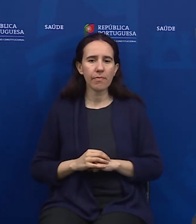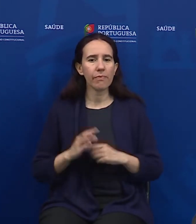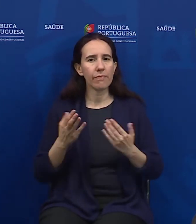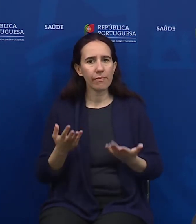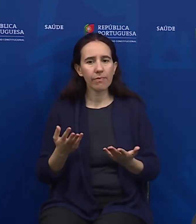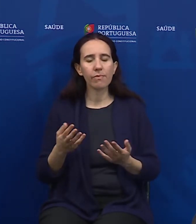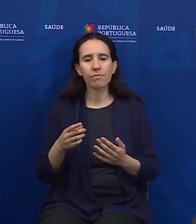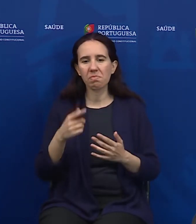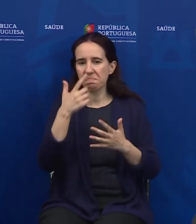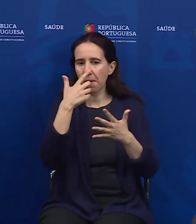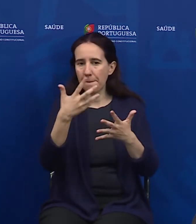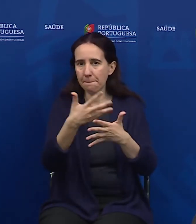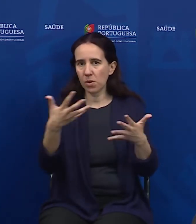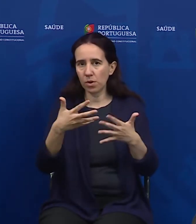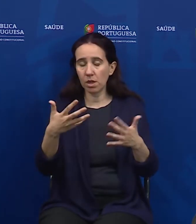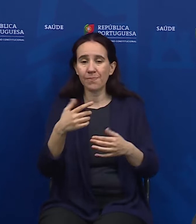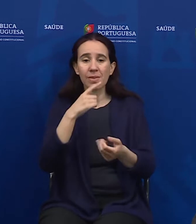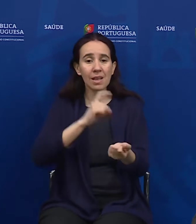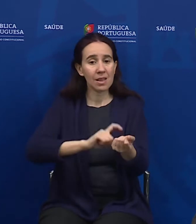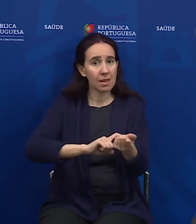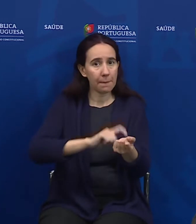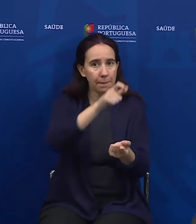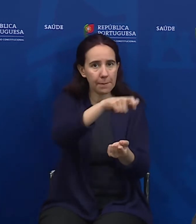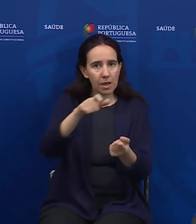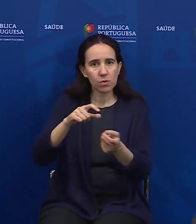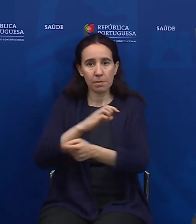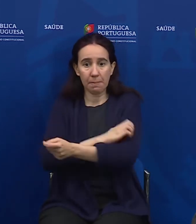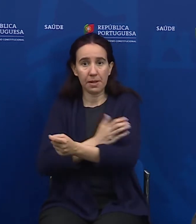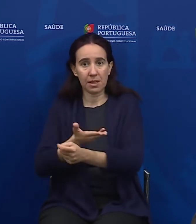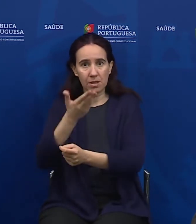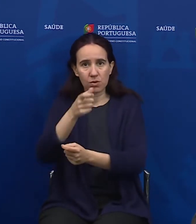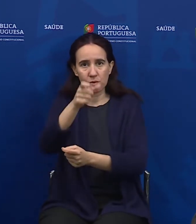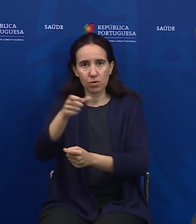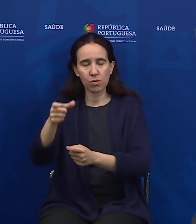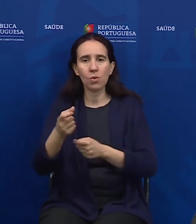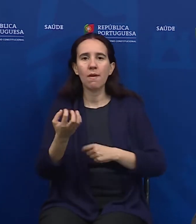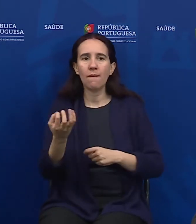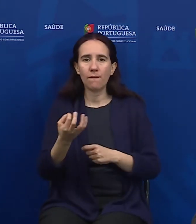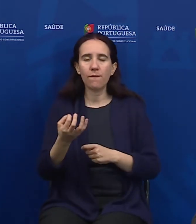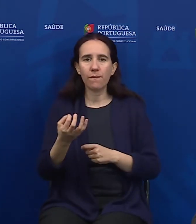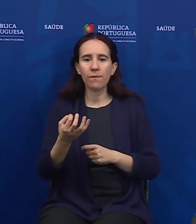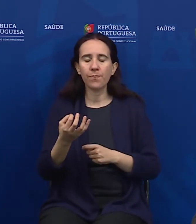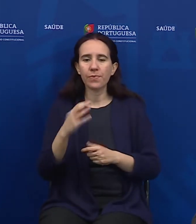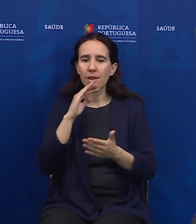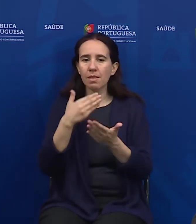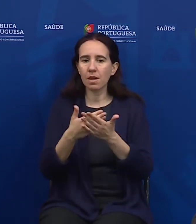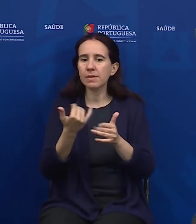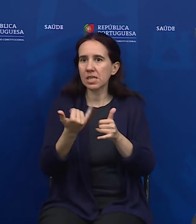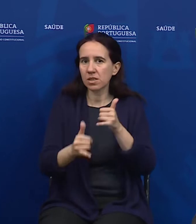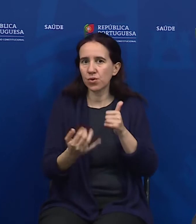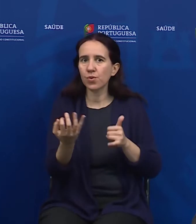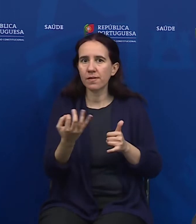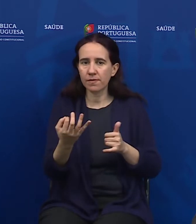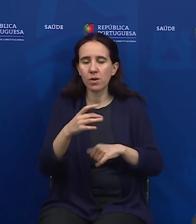Na sua grande maioria, quer os diabéticos, quer os hipertensos, são de facto fatores de risco